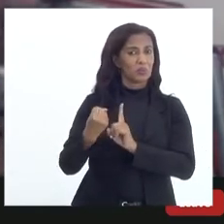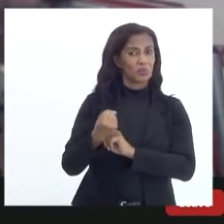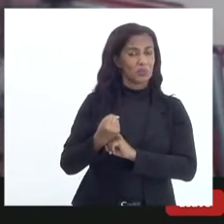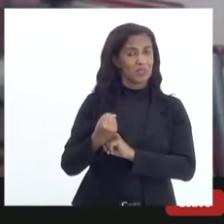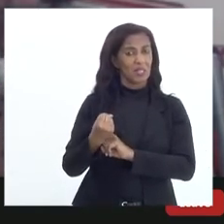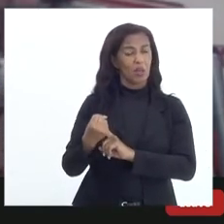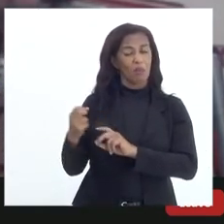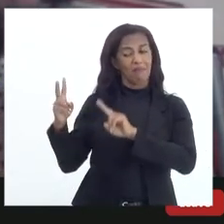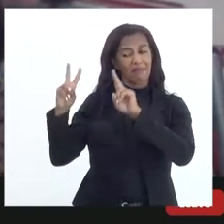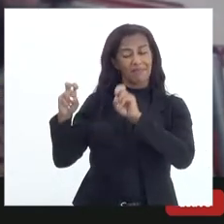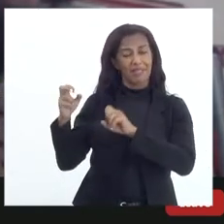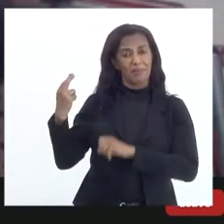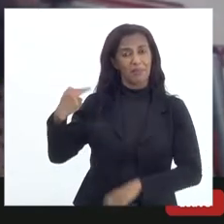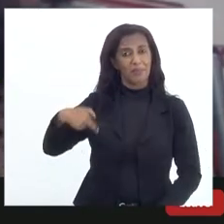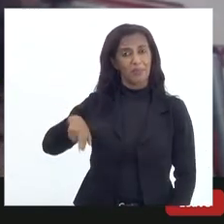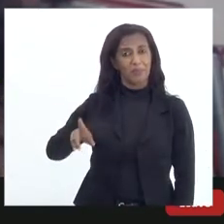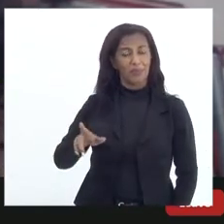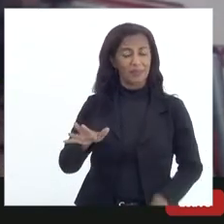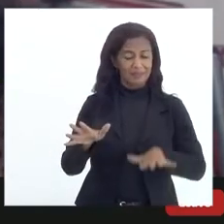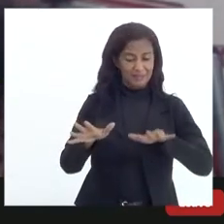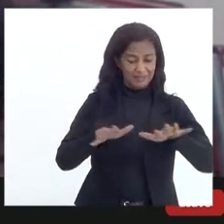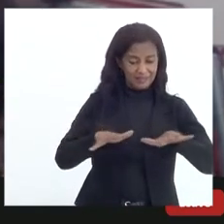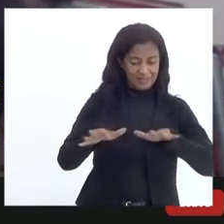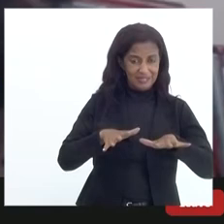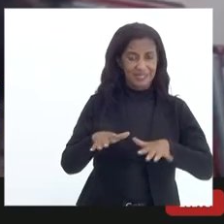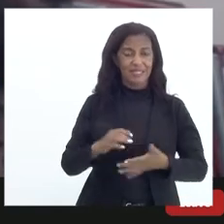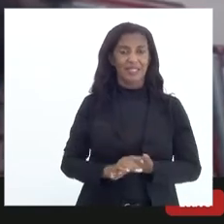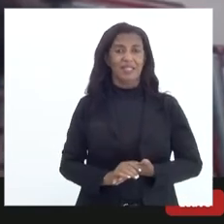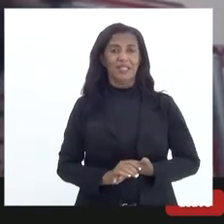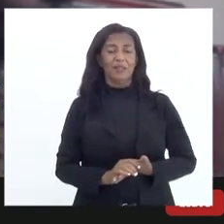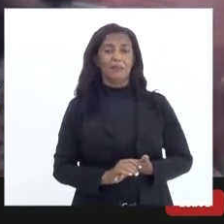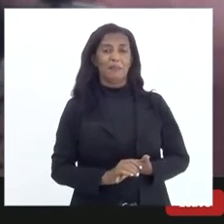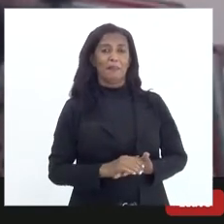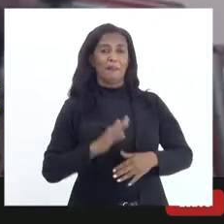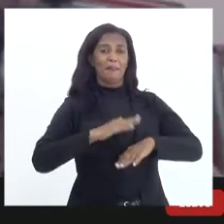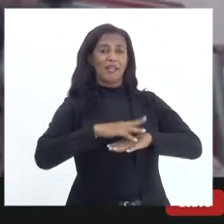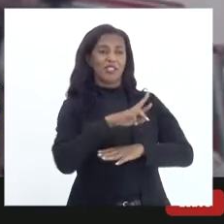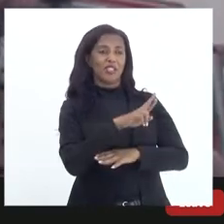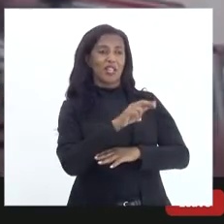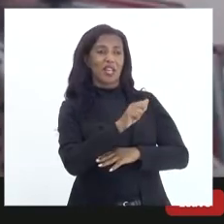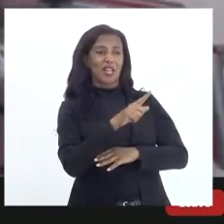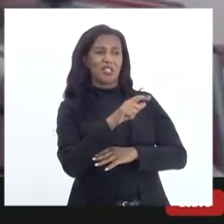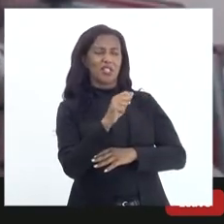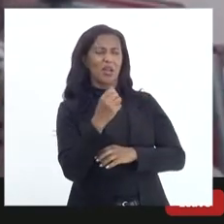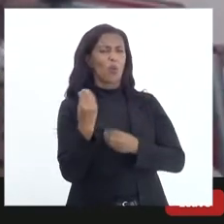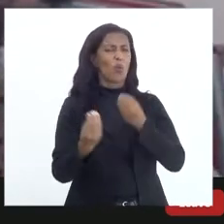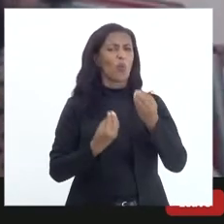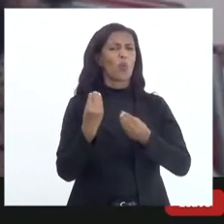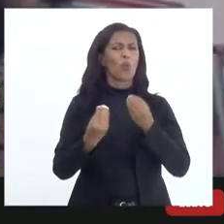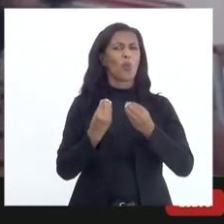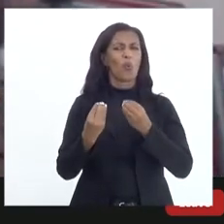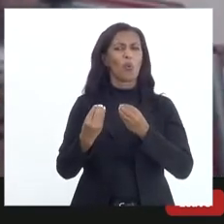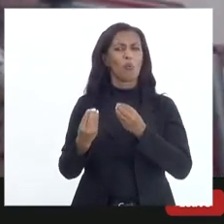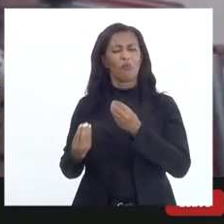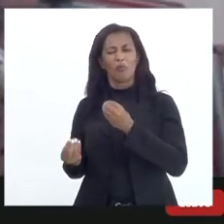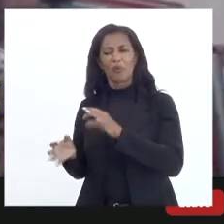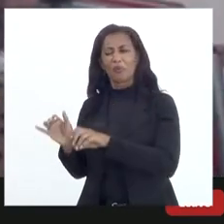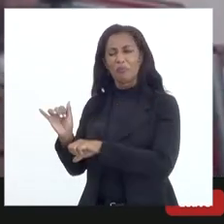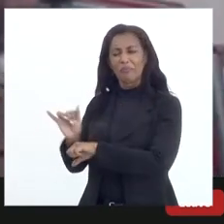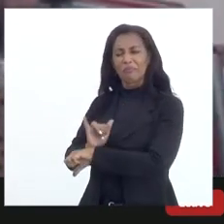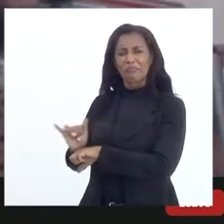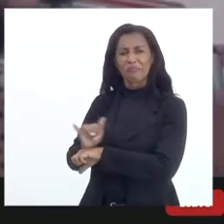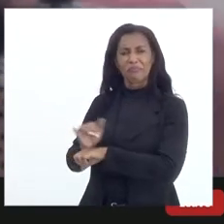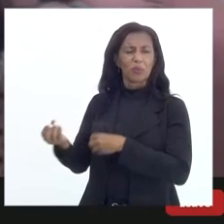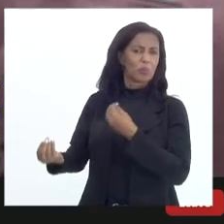religião, né, os movimentos mais radicais, de como nós fomos formados na militância, né, dos movimentos, em